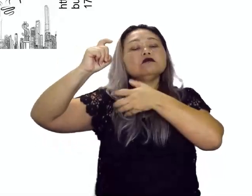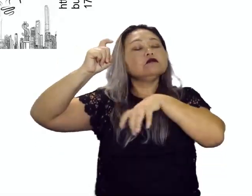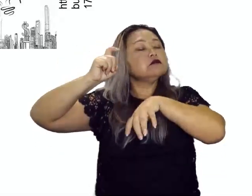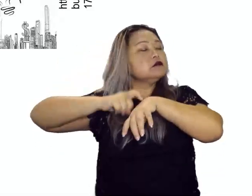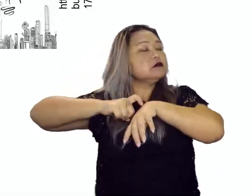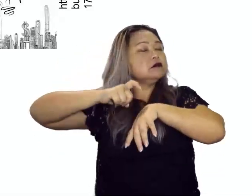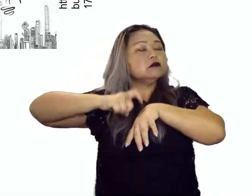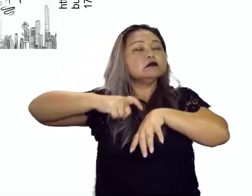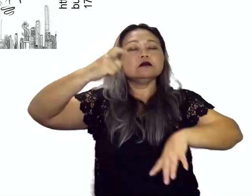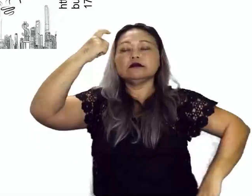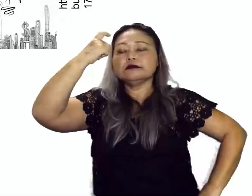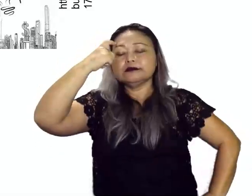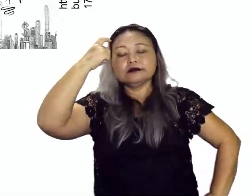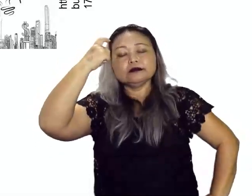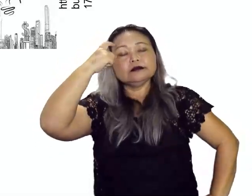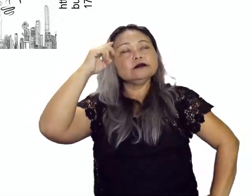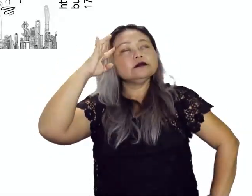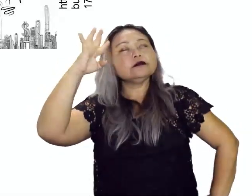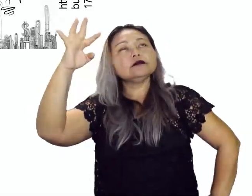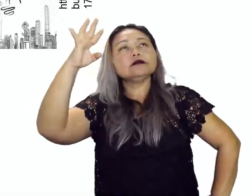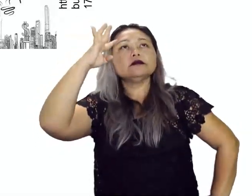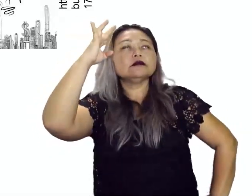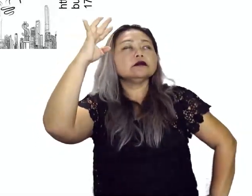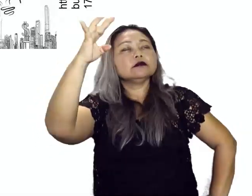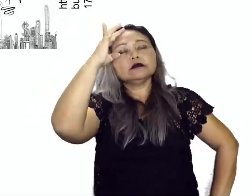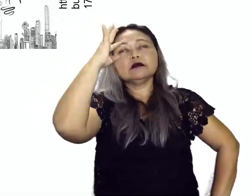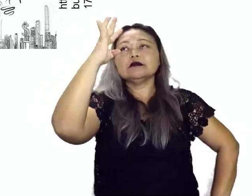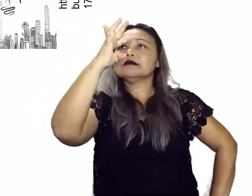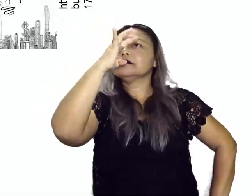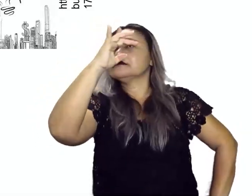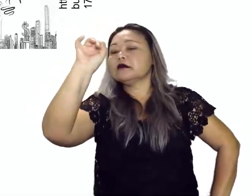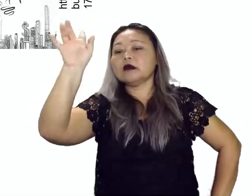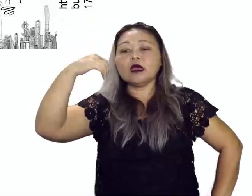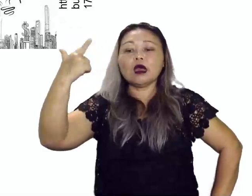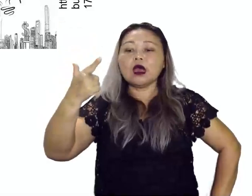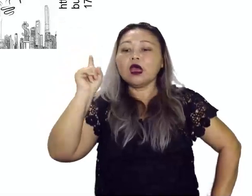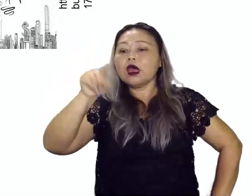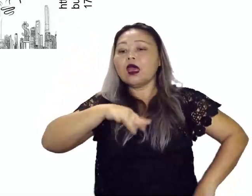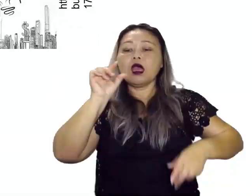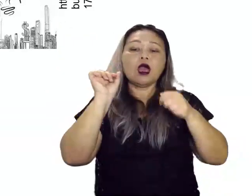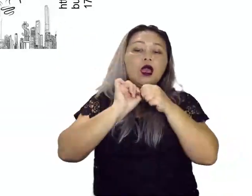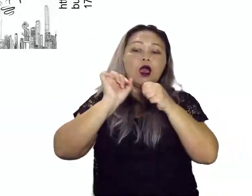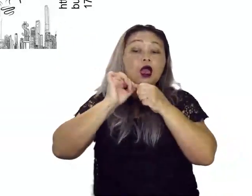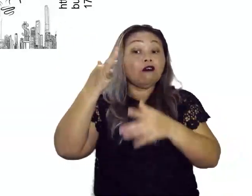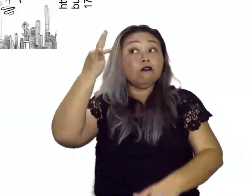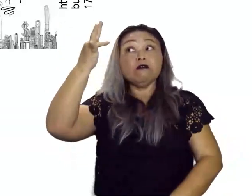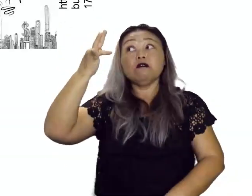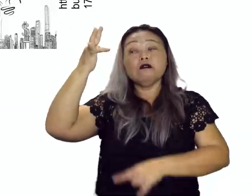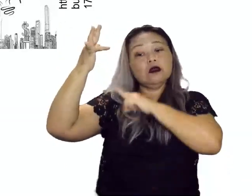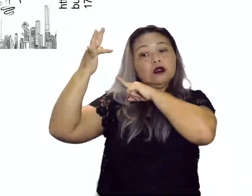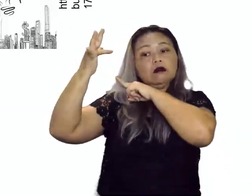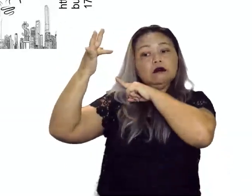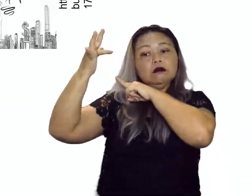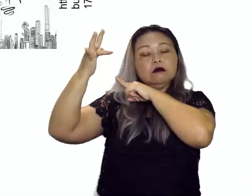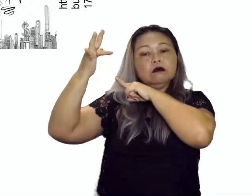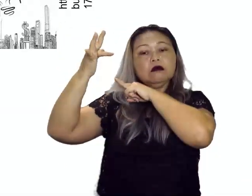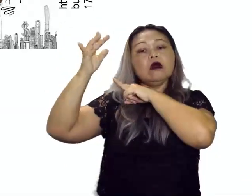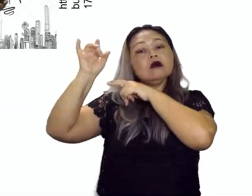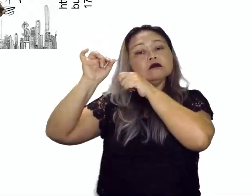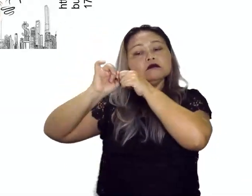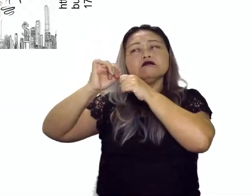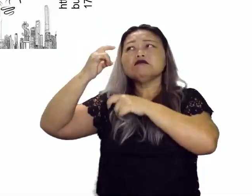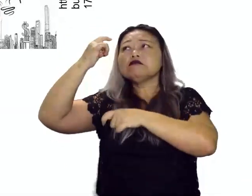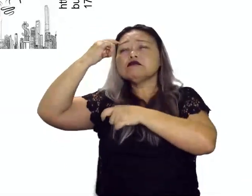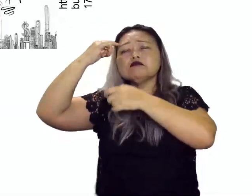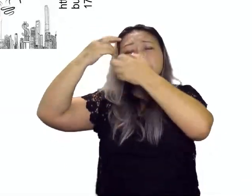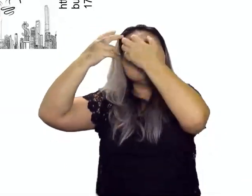pensando, refletindo, filosofando, né? Que é a ação da filosofia, o filosofar. E a nossa mente, ela